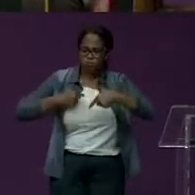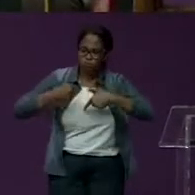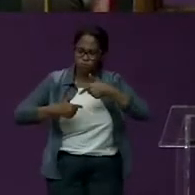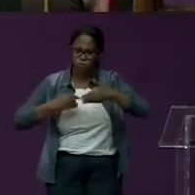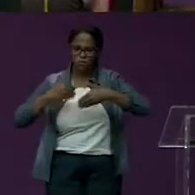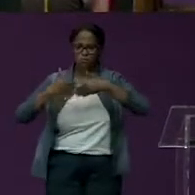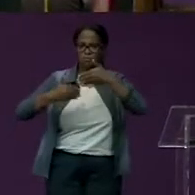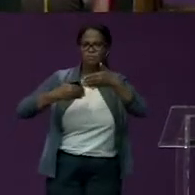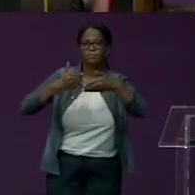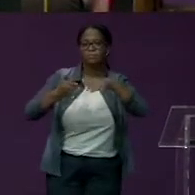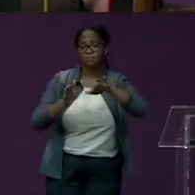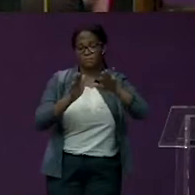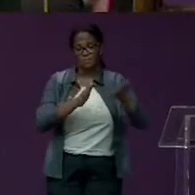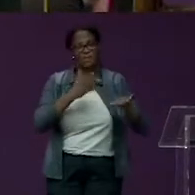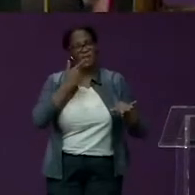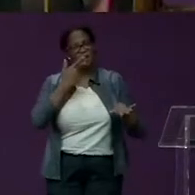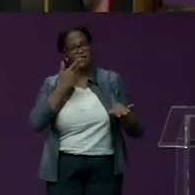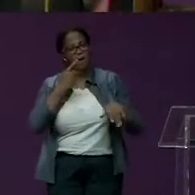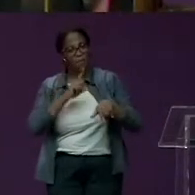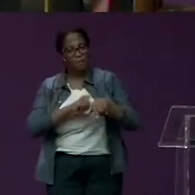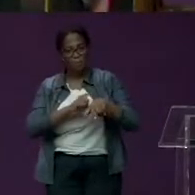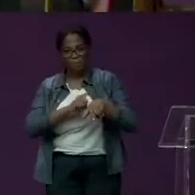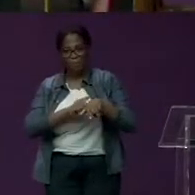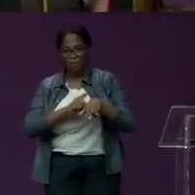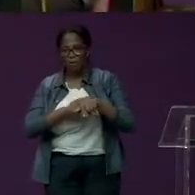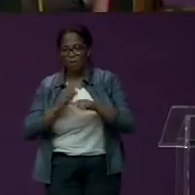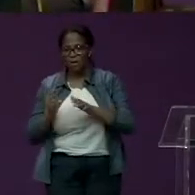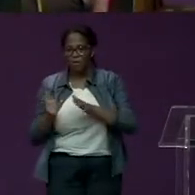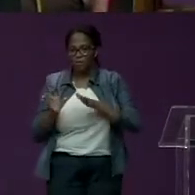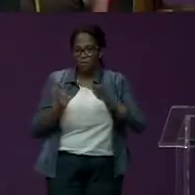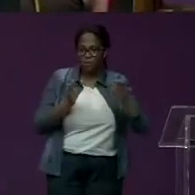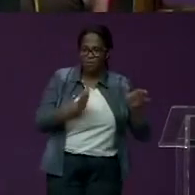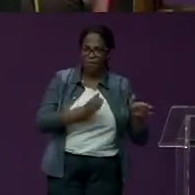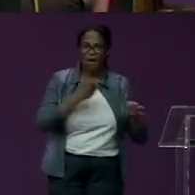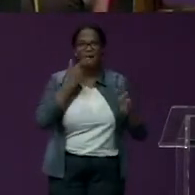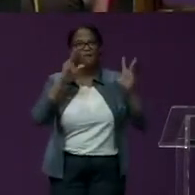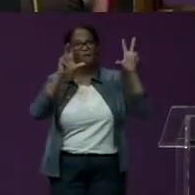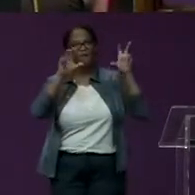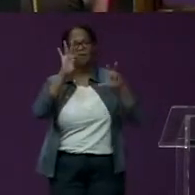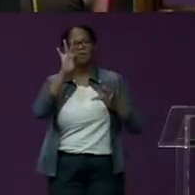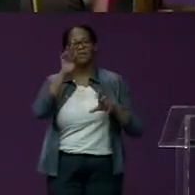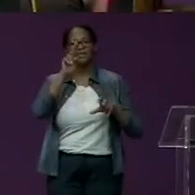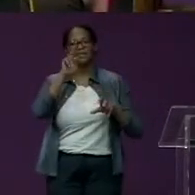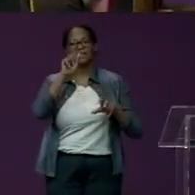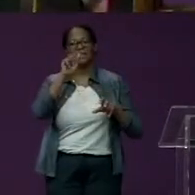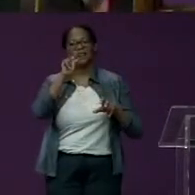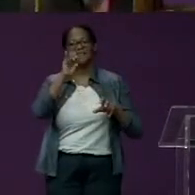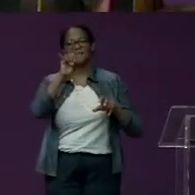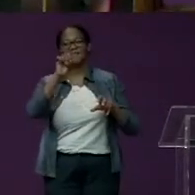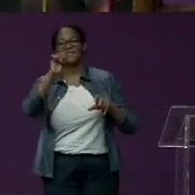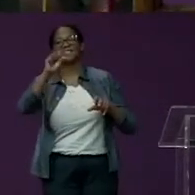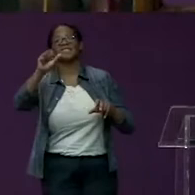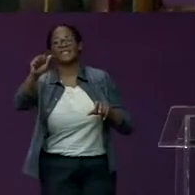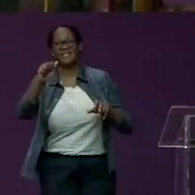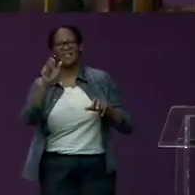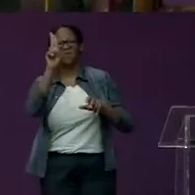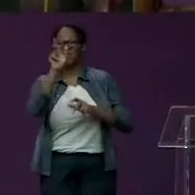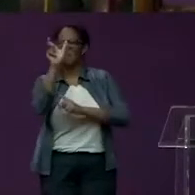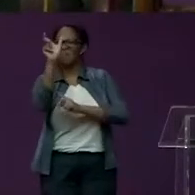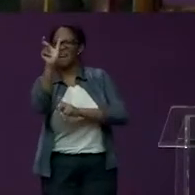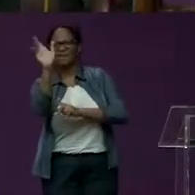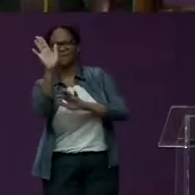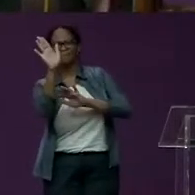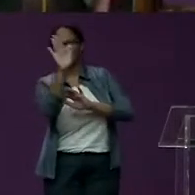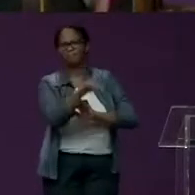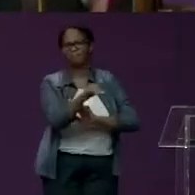do momento de travessia, depois esse nome travessia apareceu em tantos documentos que a gente achou melhor não usar mais